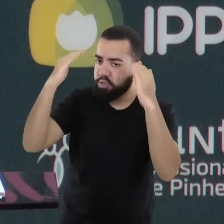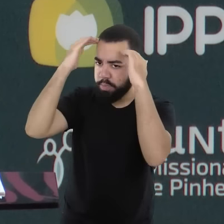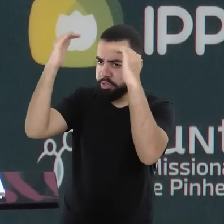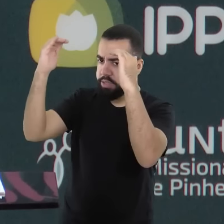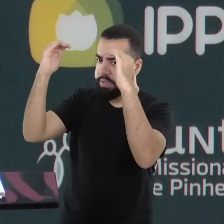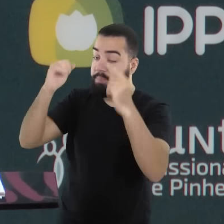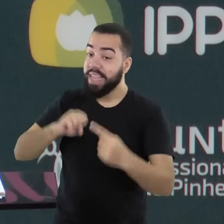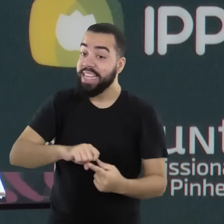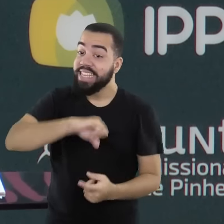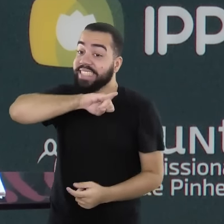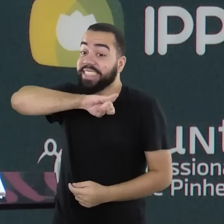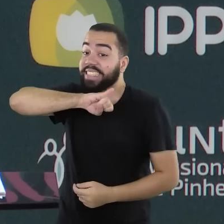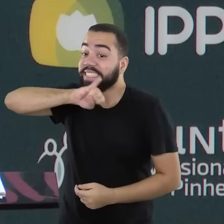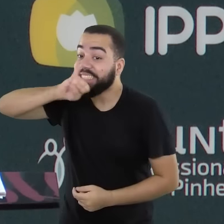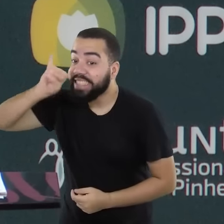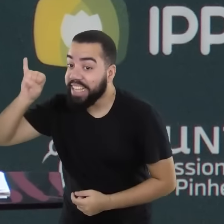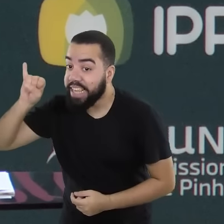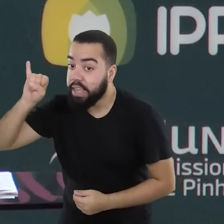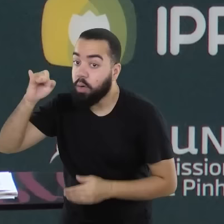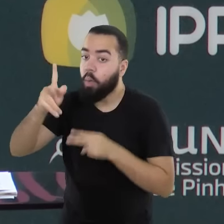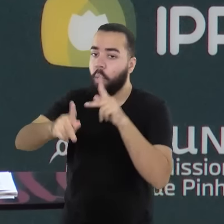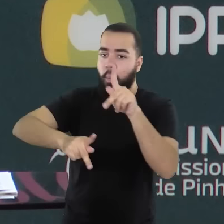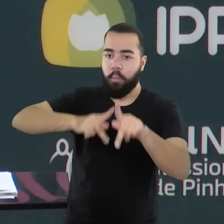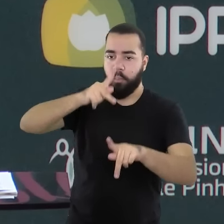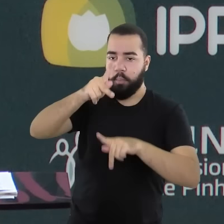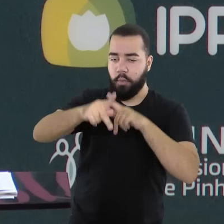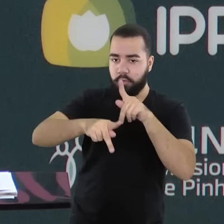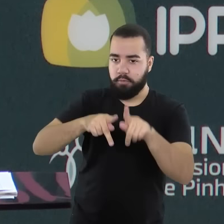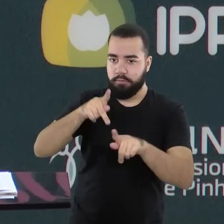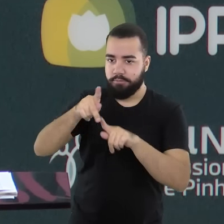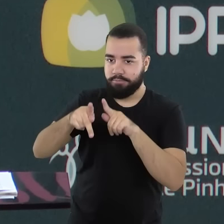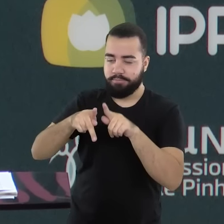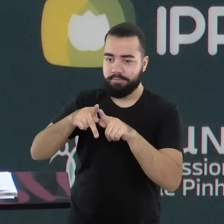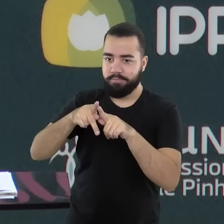meu povo,